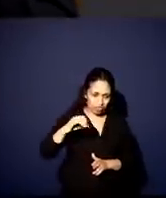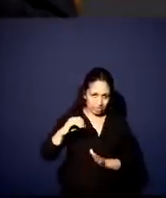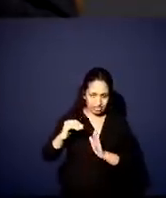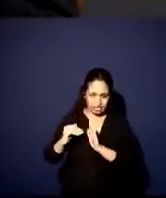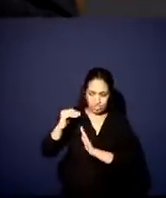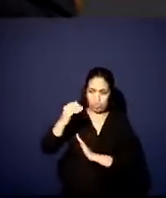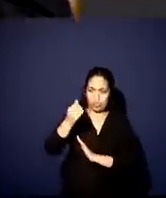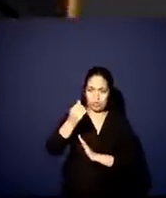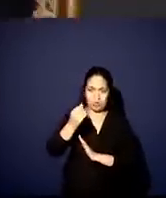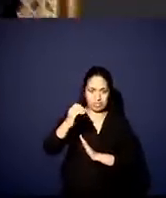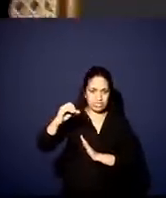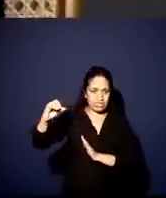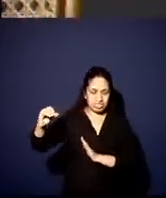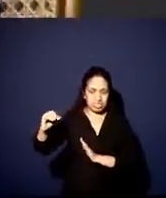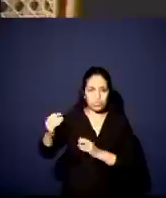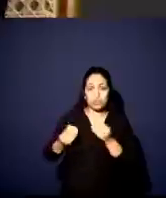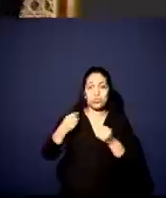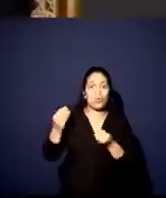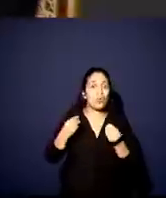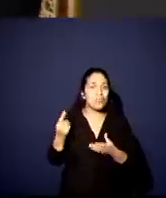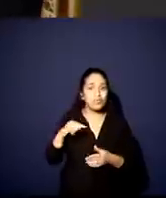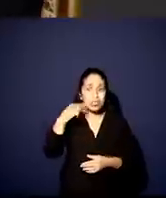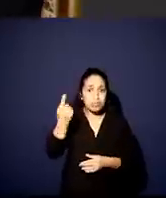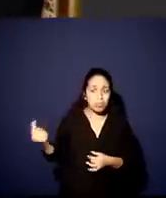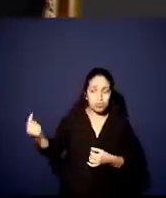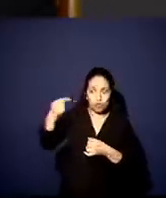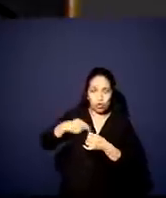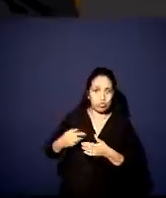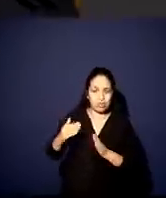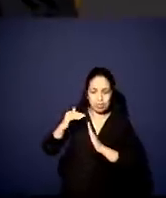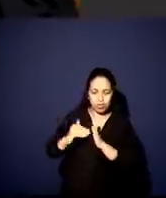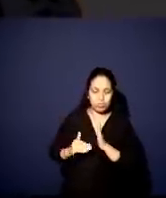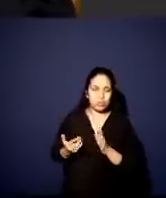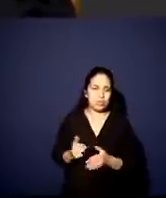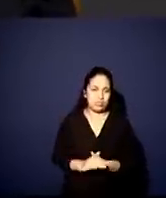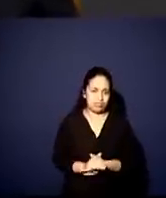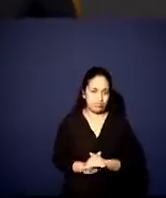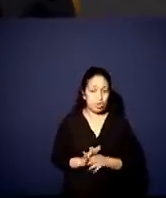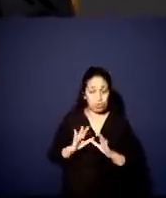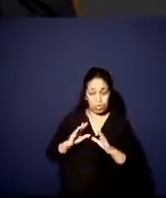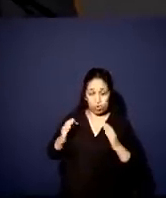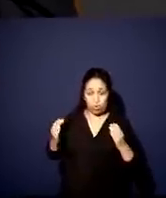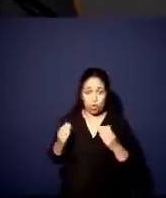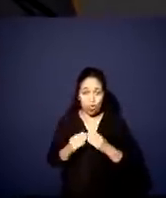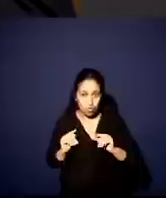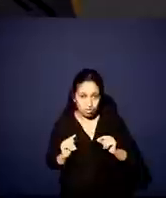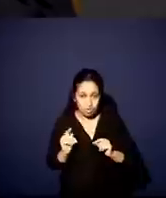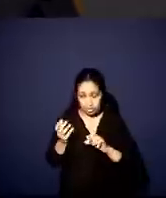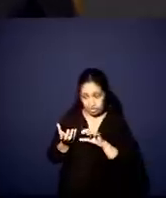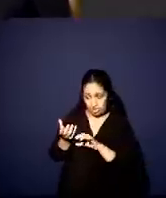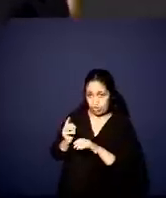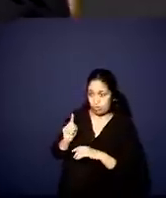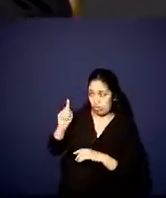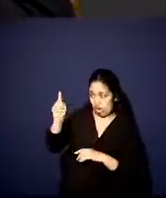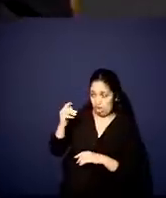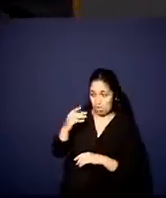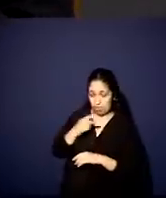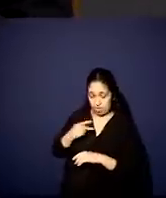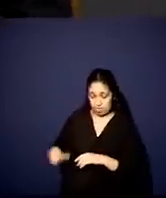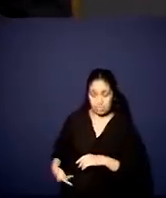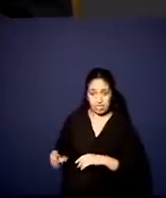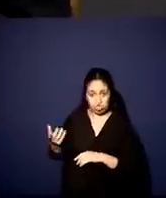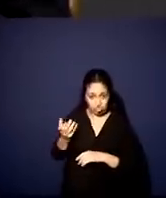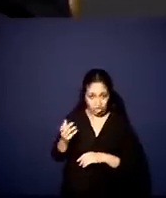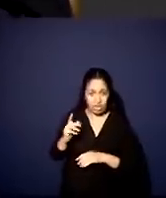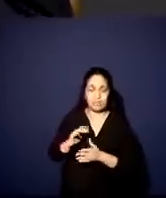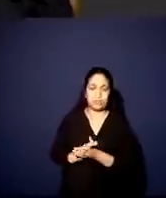em 2 anos. Depois, como é que você lida com isso para voltar? Porque o Congresso, quando o presidente quer, ele abaixa